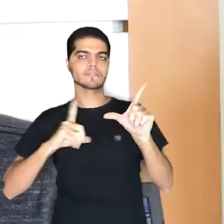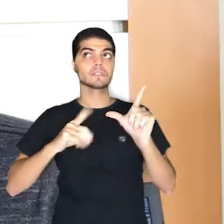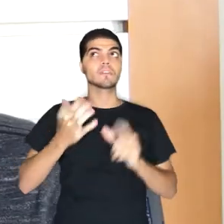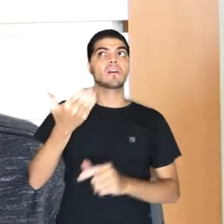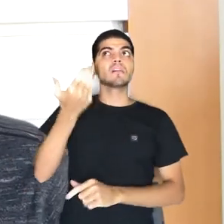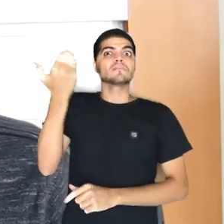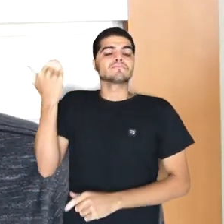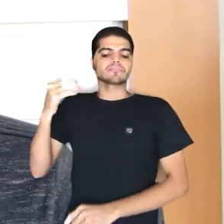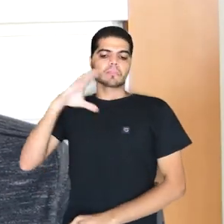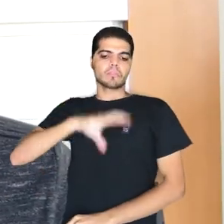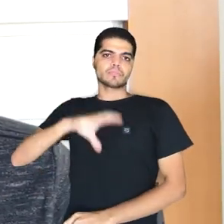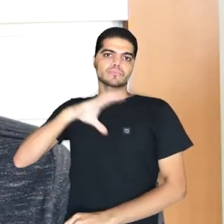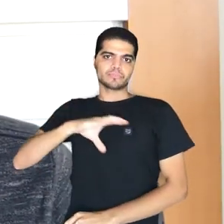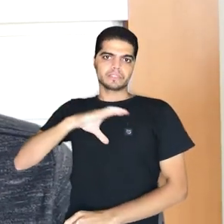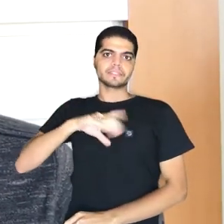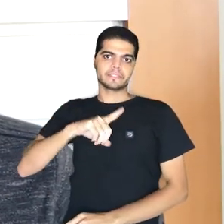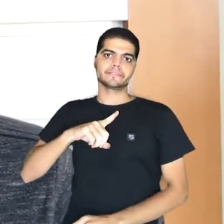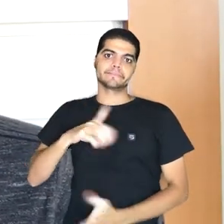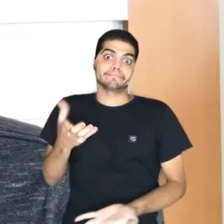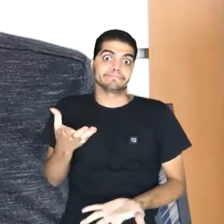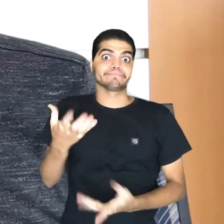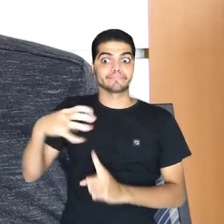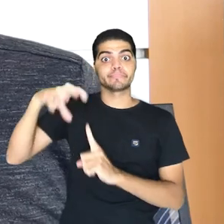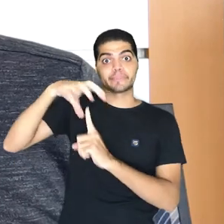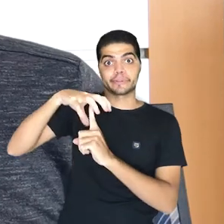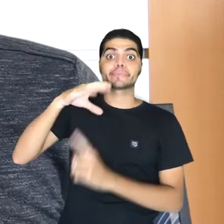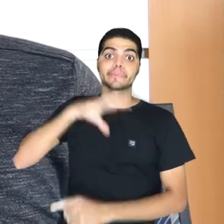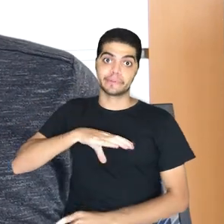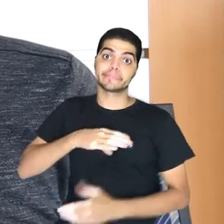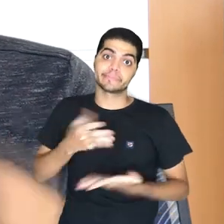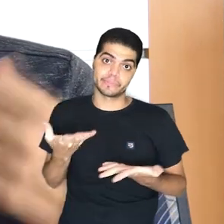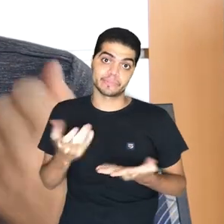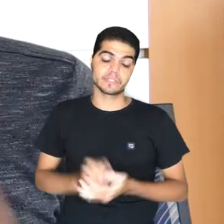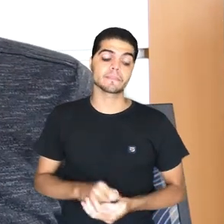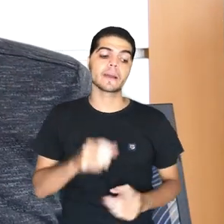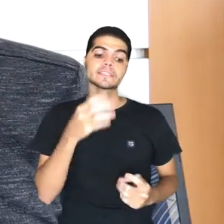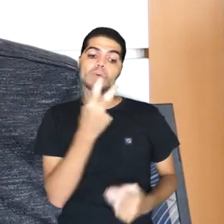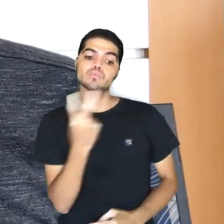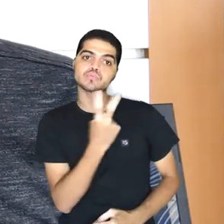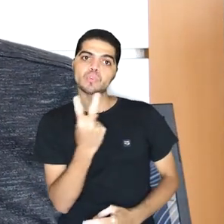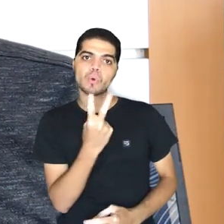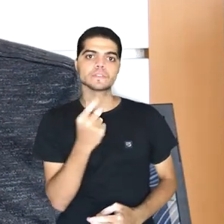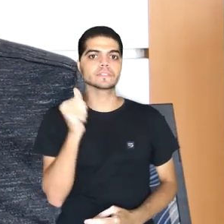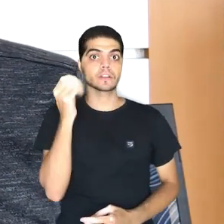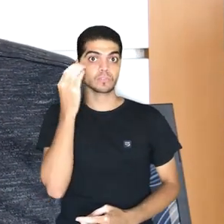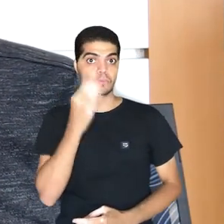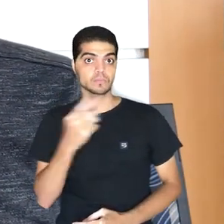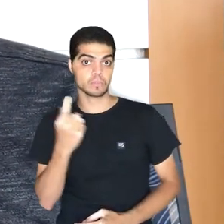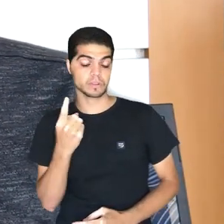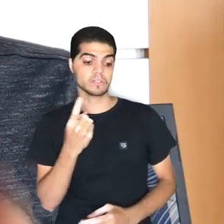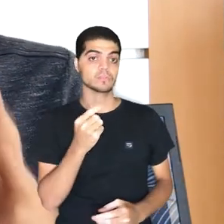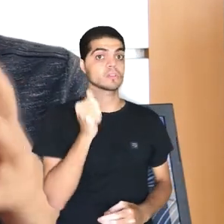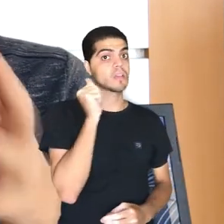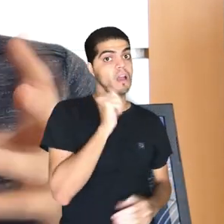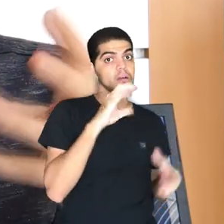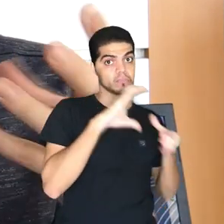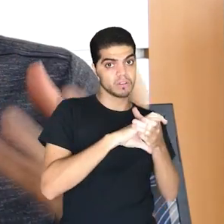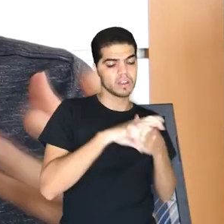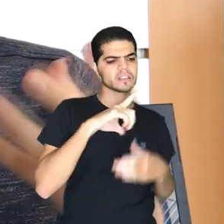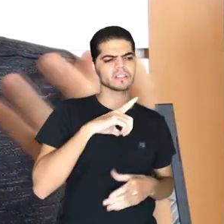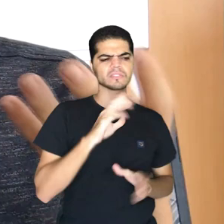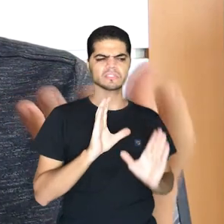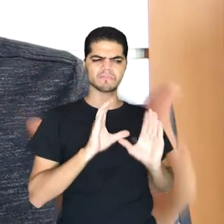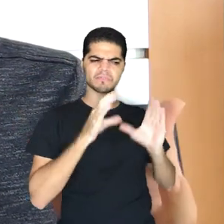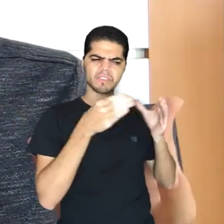portuguesa. Sendo que o próprio imperador era português, né? Claro. Mas tanto no caso da Leopoldina quanto dos folhetos, nós estamos falando de mulheres de uma